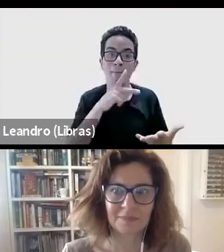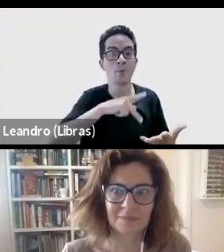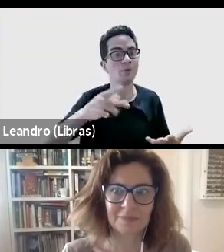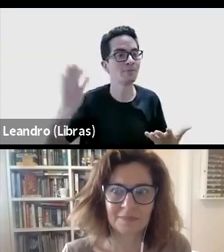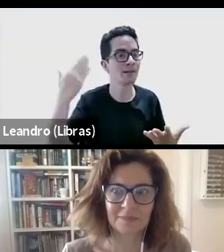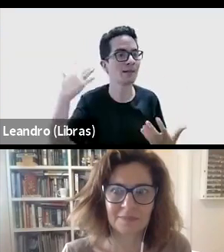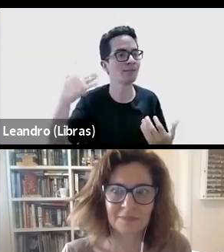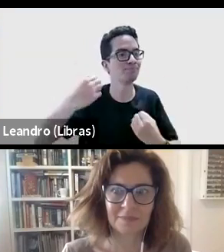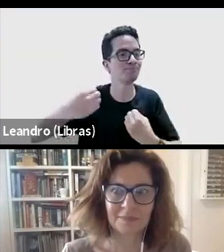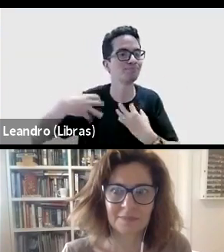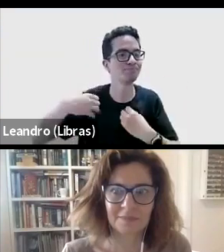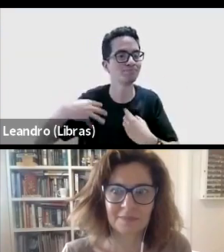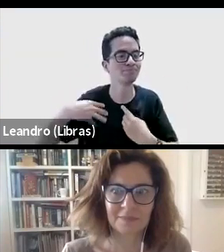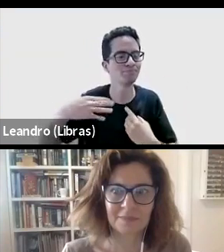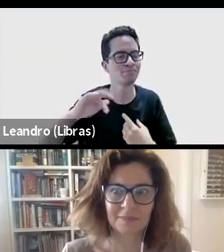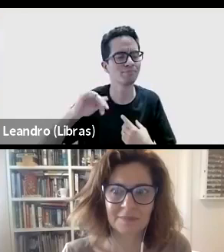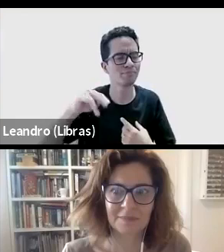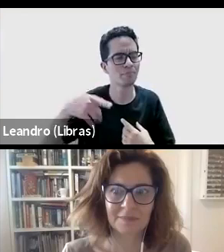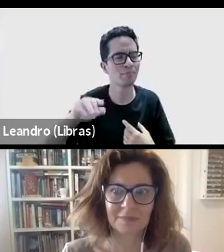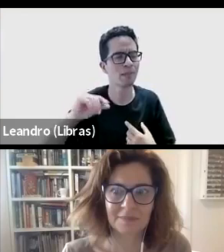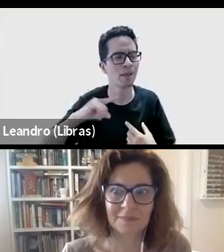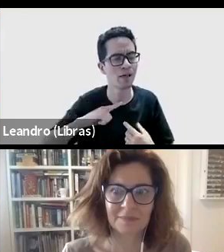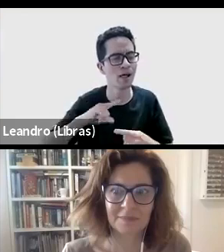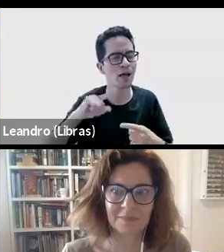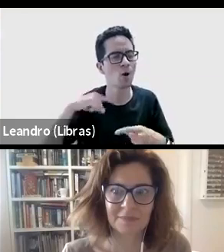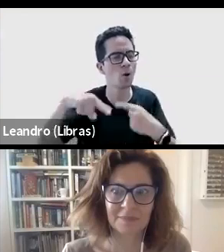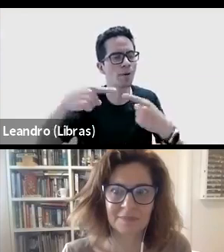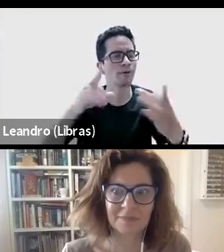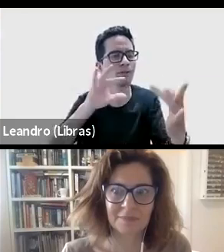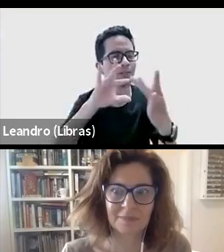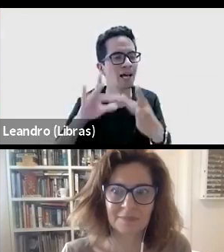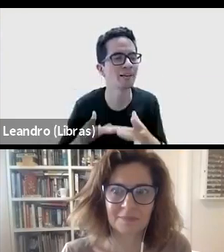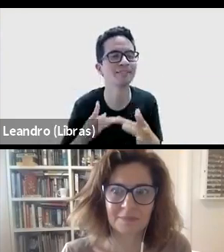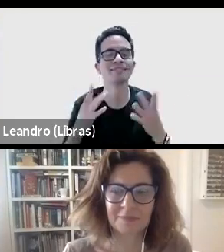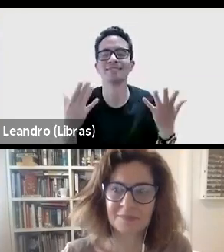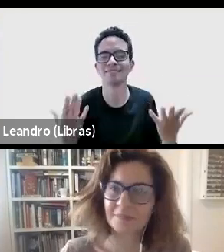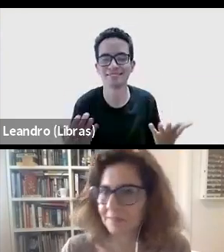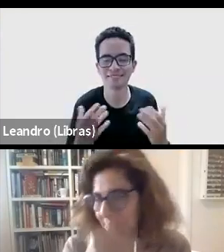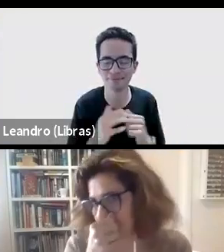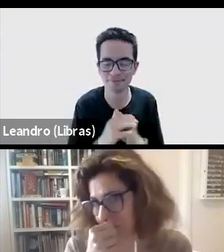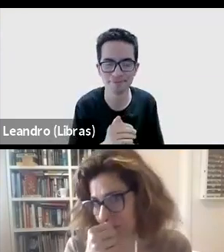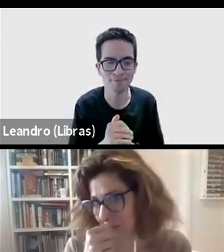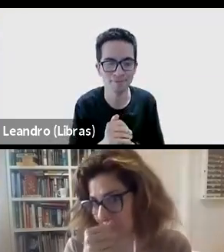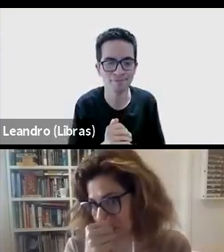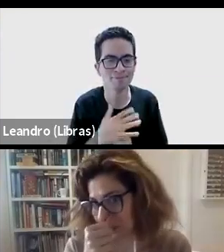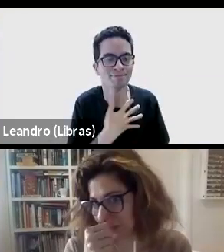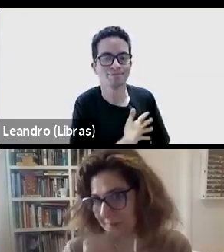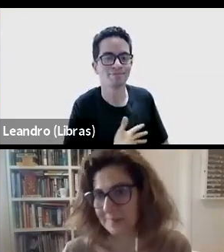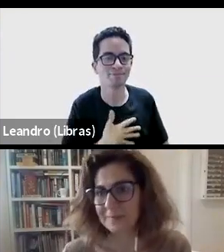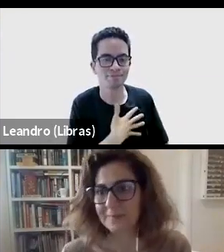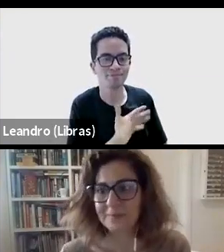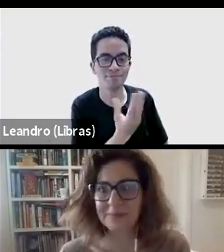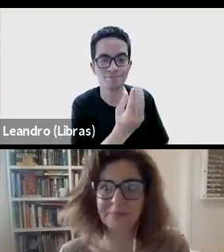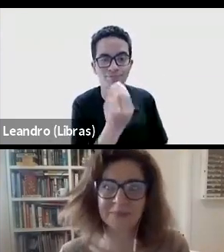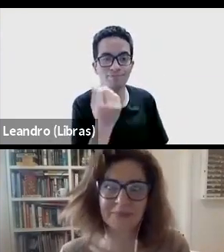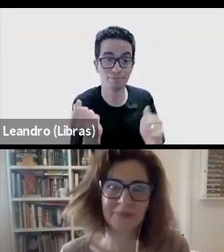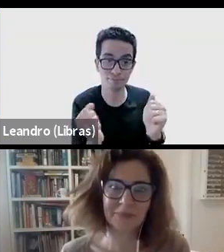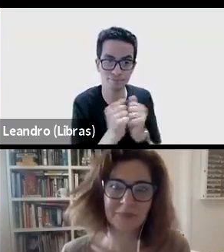Pelas tradições com as quais eu tive contato, né? Então, é um grande prazer estar aqui.